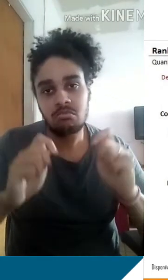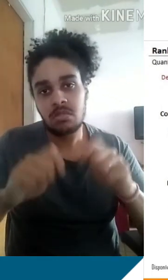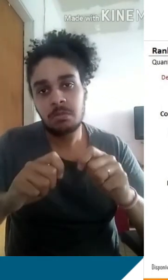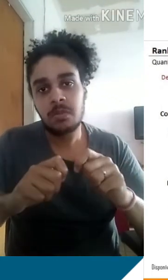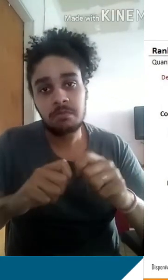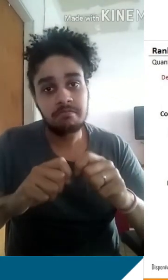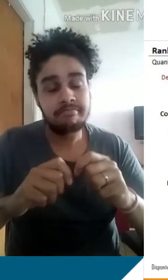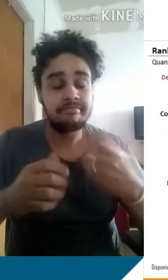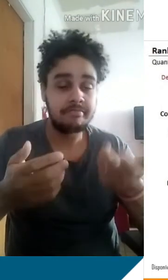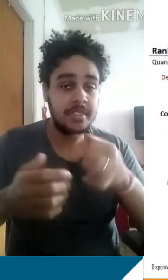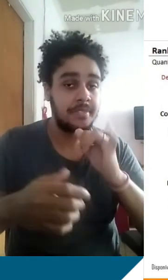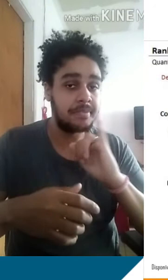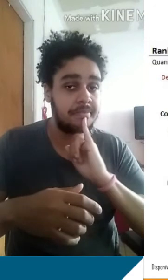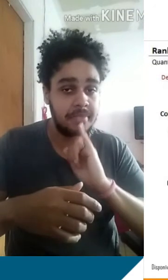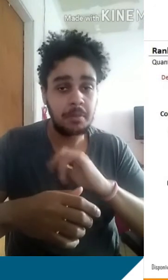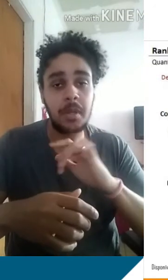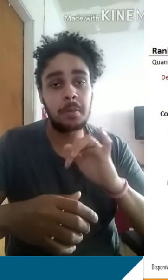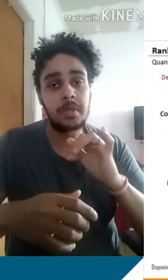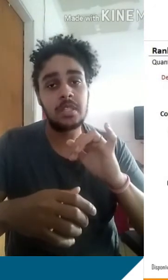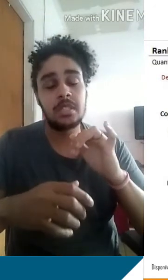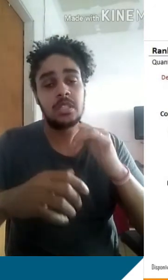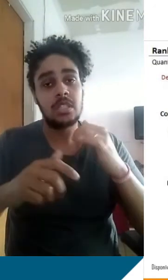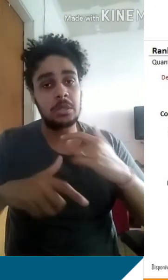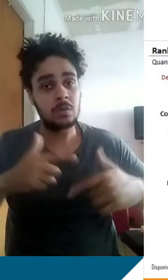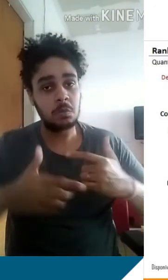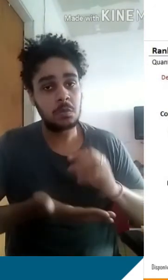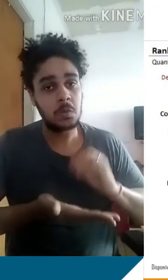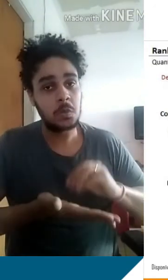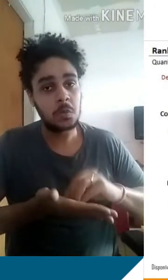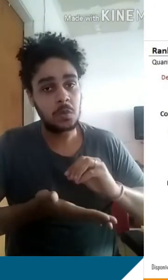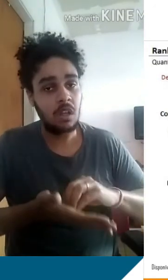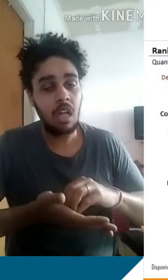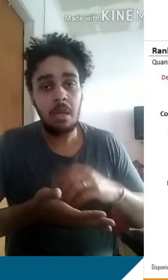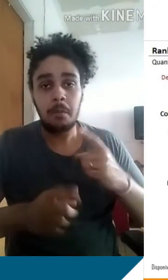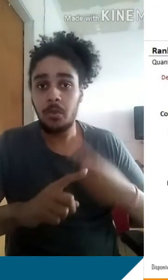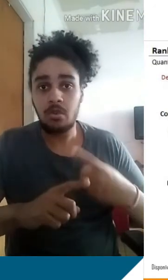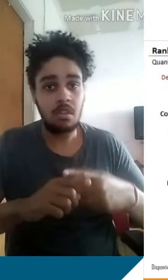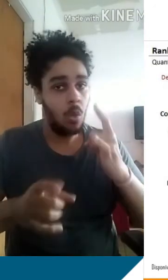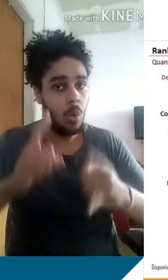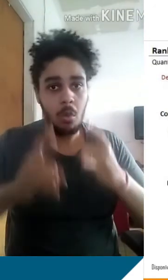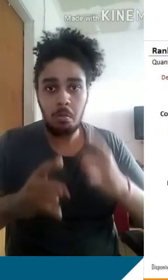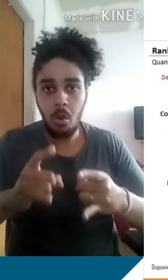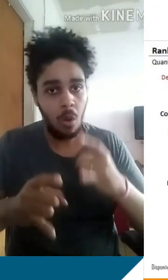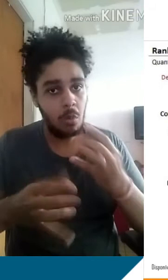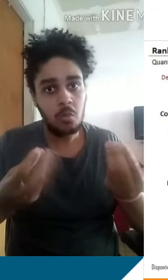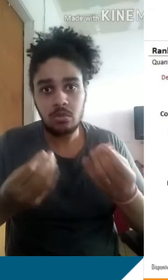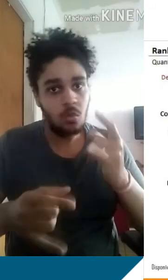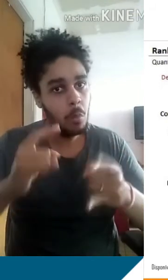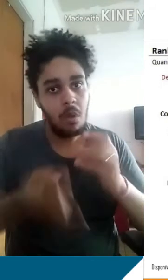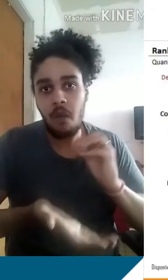gera desemprego. Né? E o Milton ele brinca também com essa discussão de maneira bem